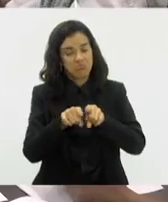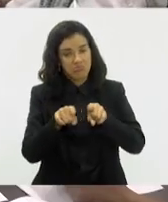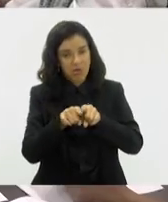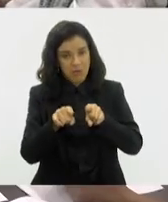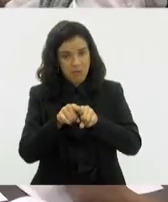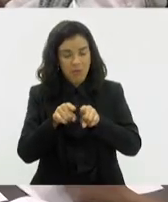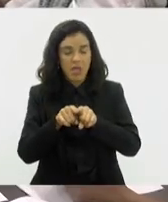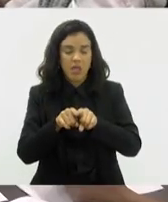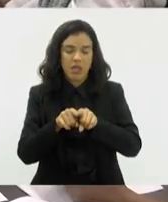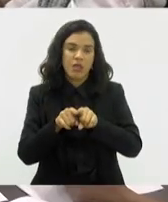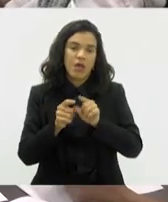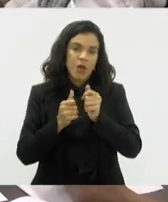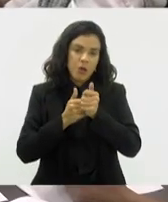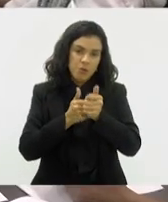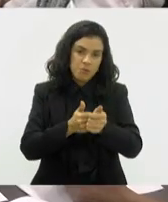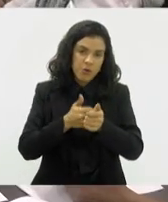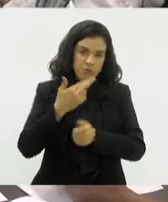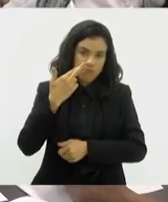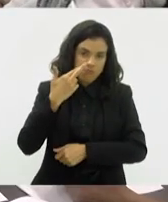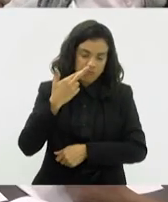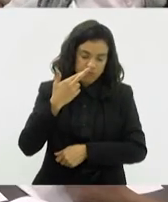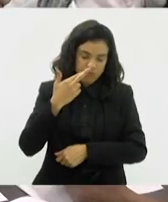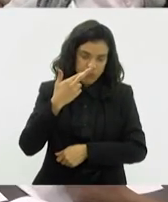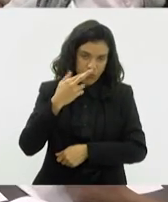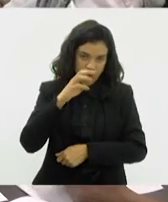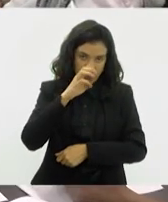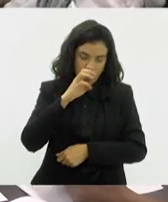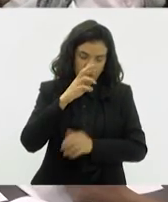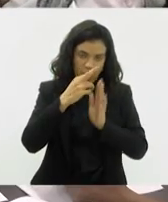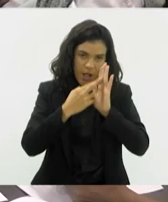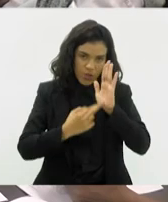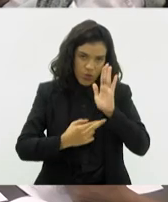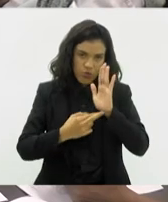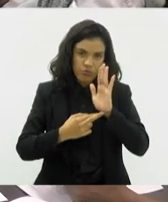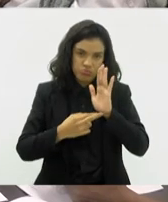acompanho a relatoria. Aprovado o parecer